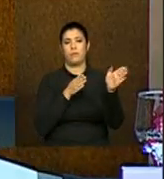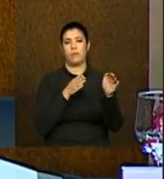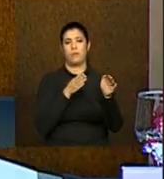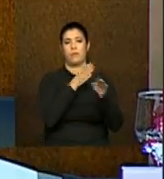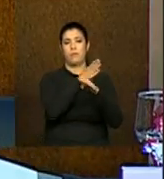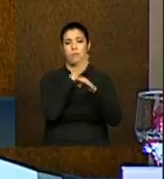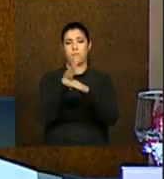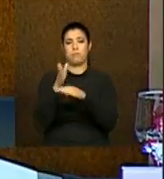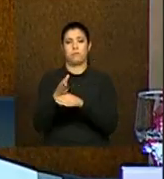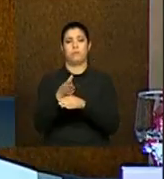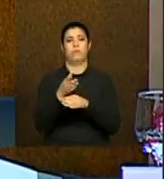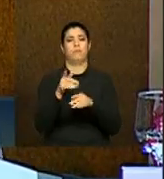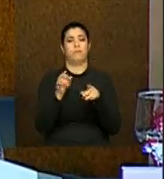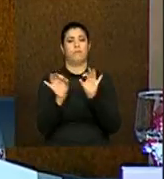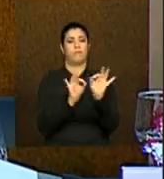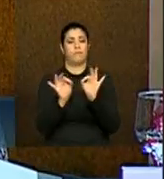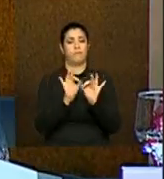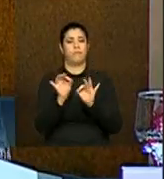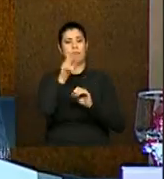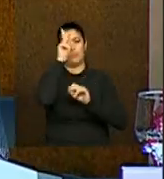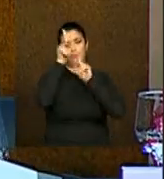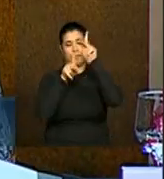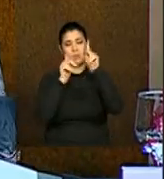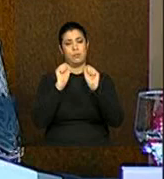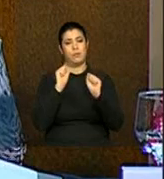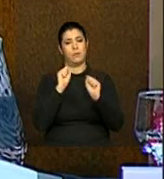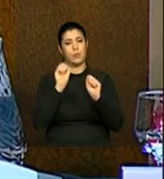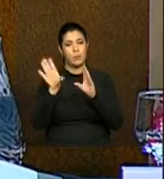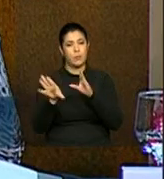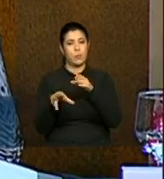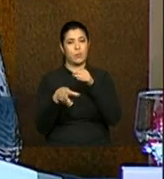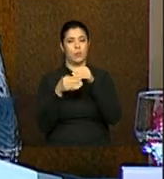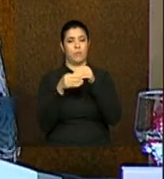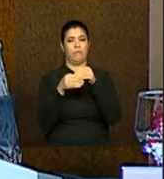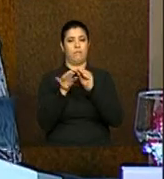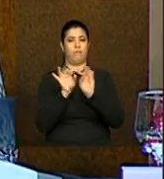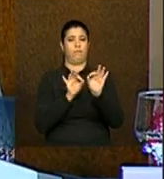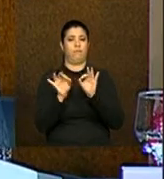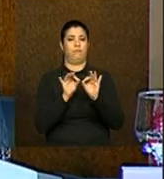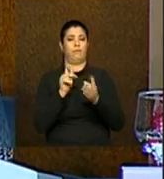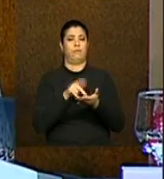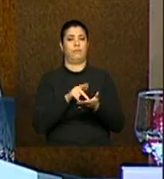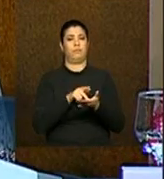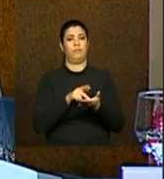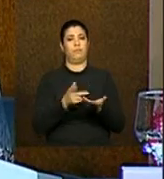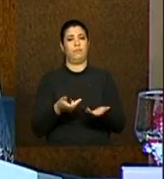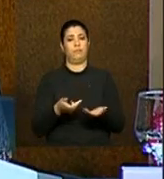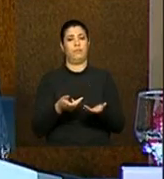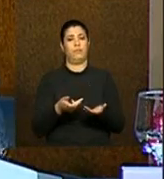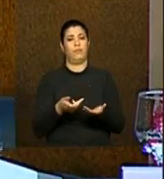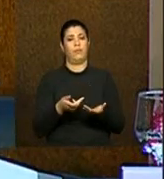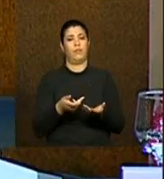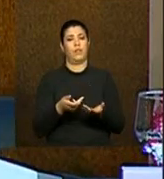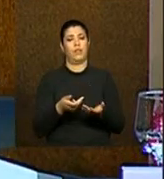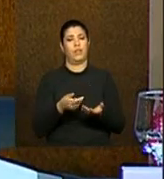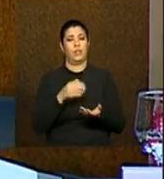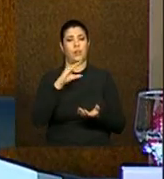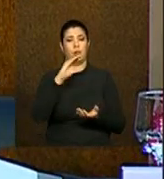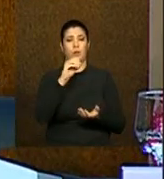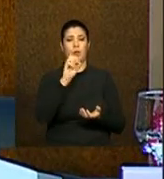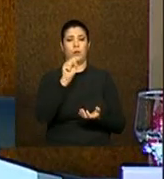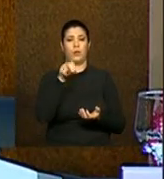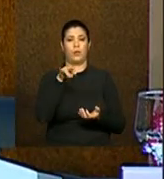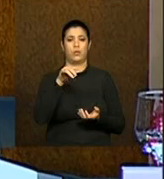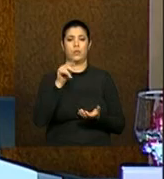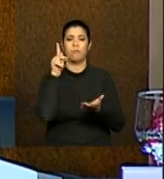fortalecessem o planejamento, né? e eh a digamos assim a consolidação do